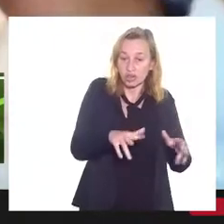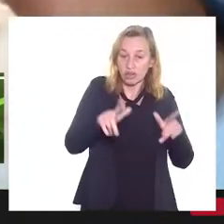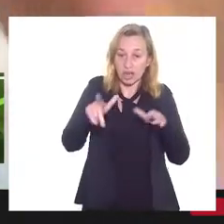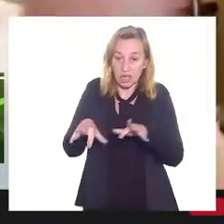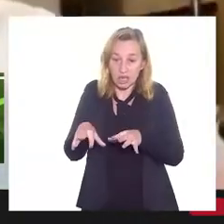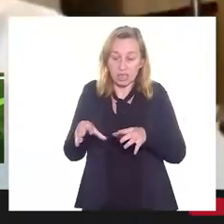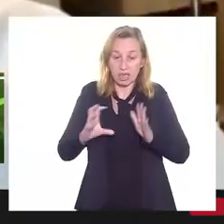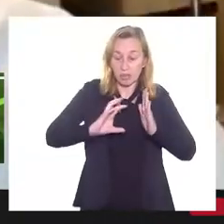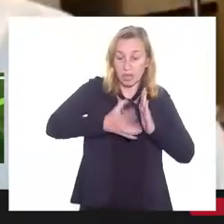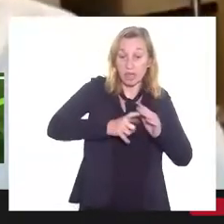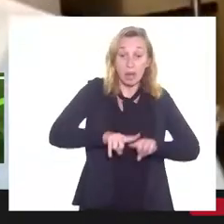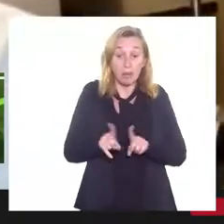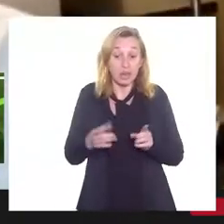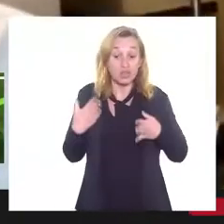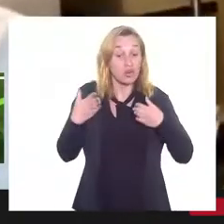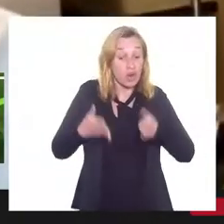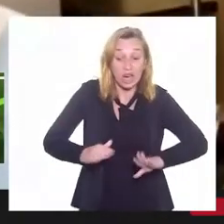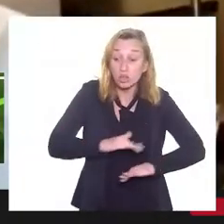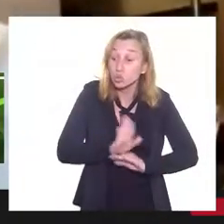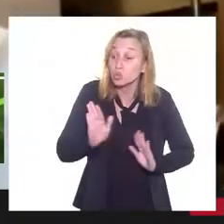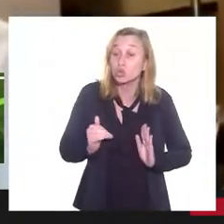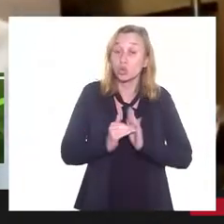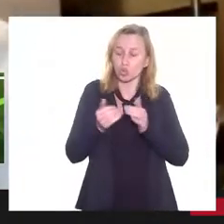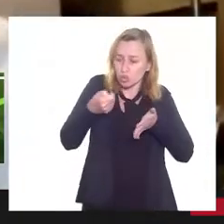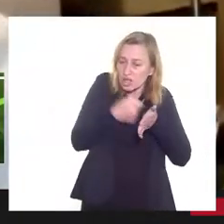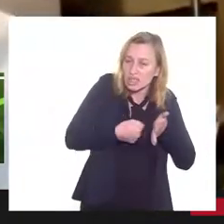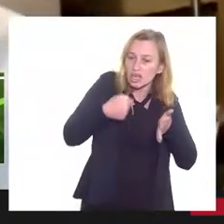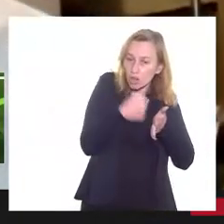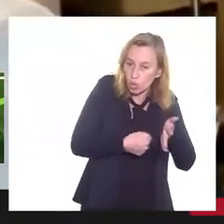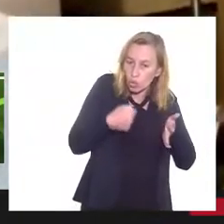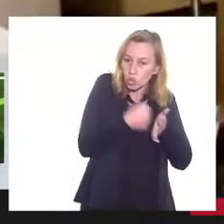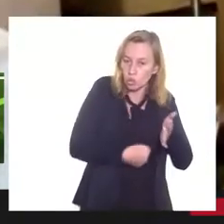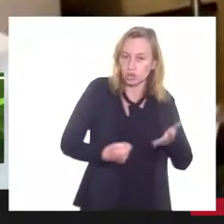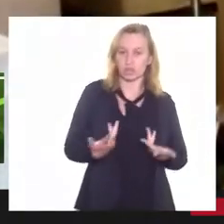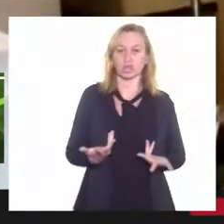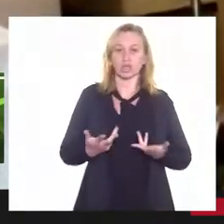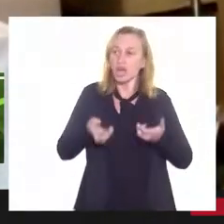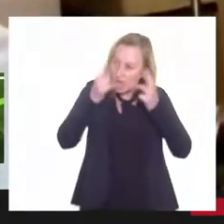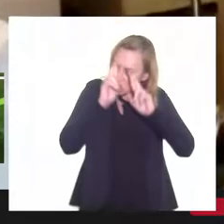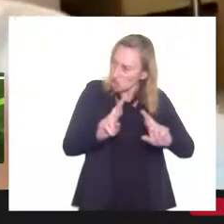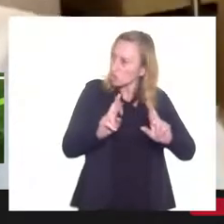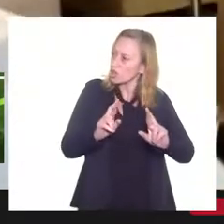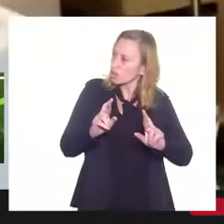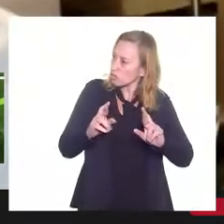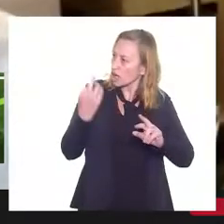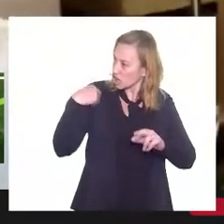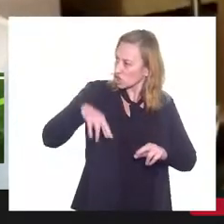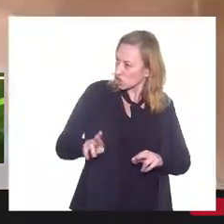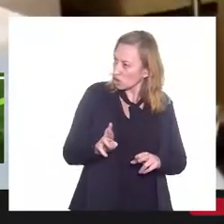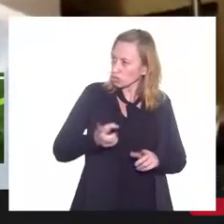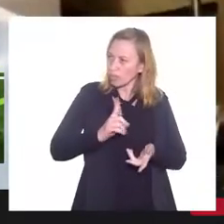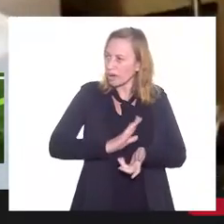mas todos estão focados dando essa luta pela cara mas